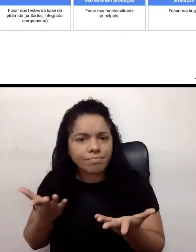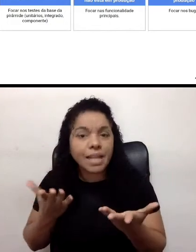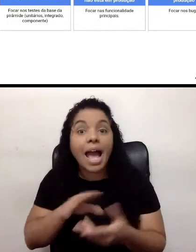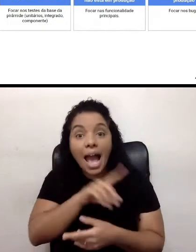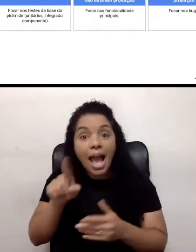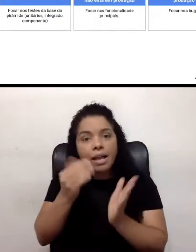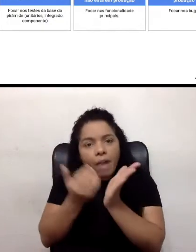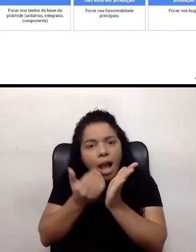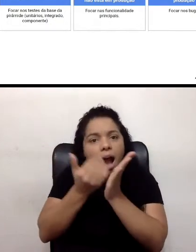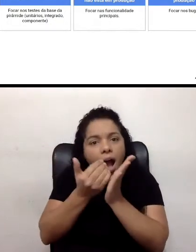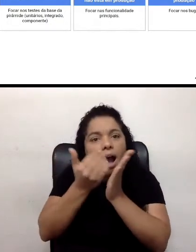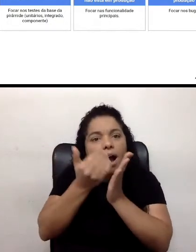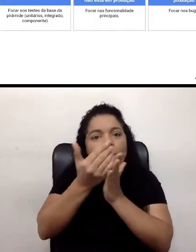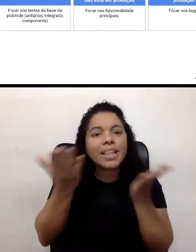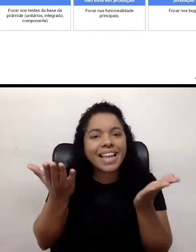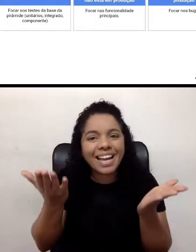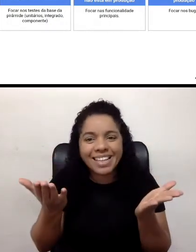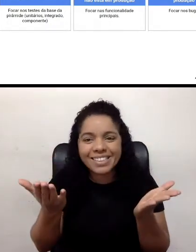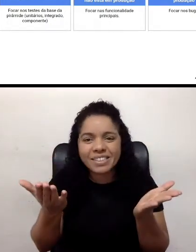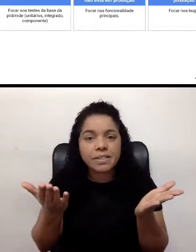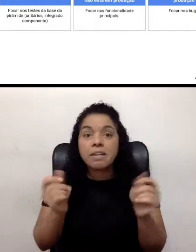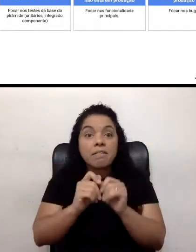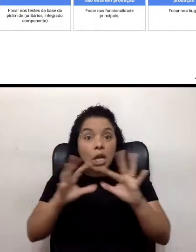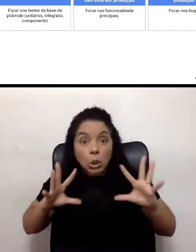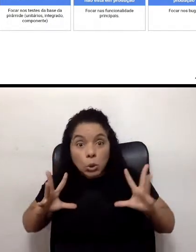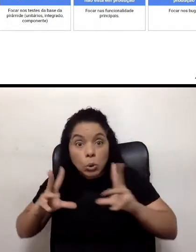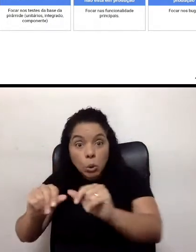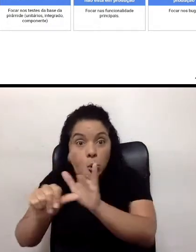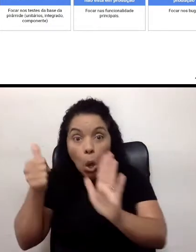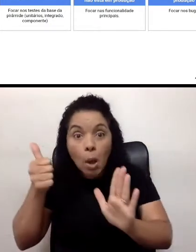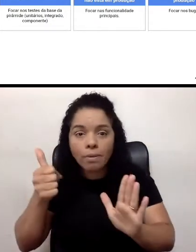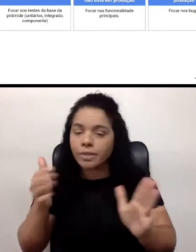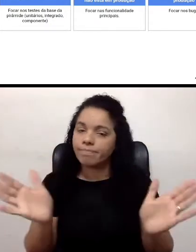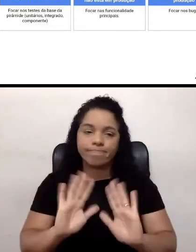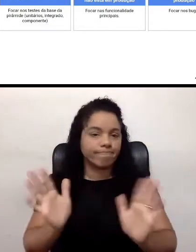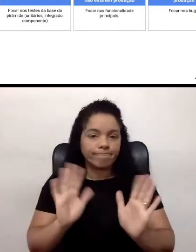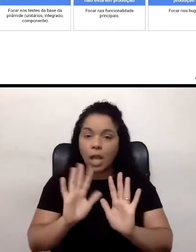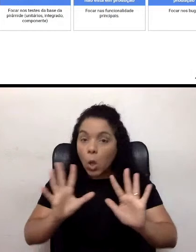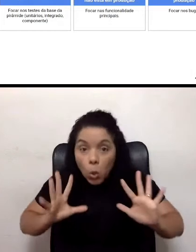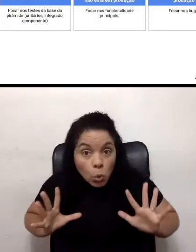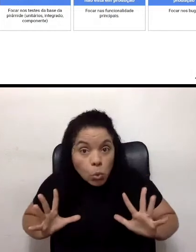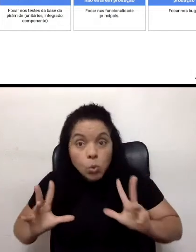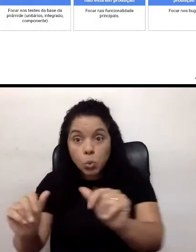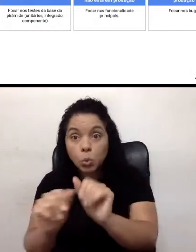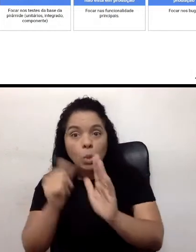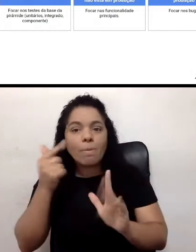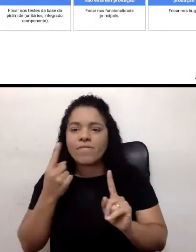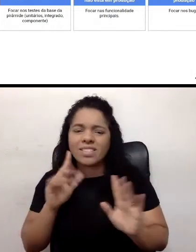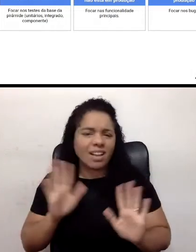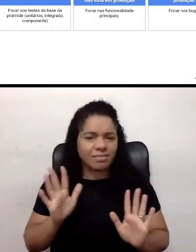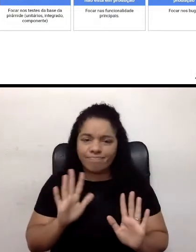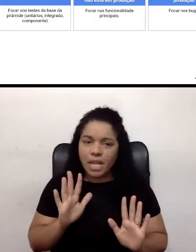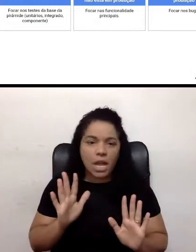vai aumentando. Não tem que fazer tudo de uma vez. Não é para chegar no todo de uma vez.